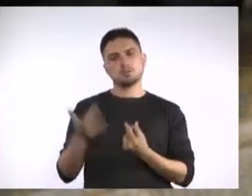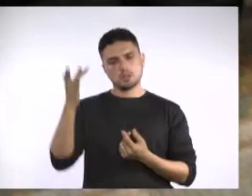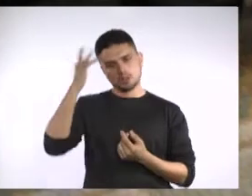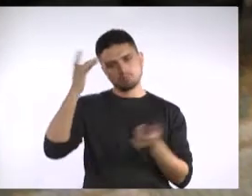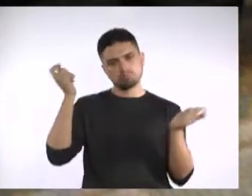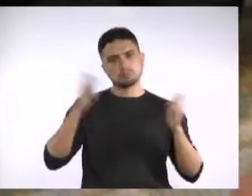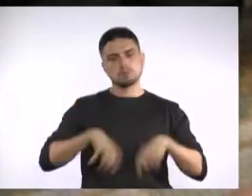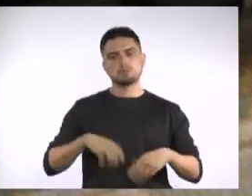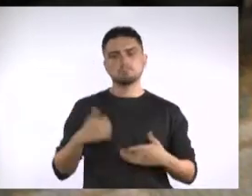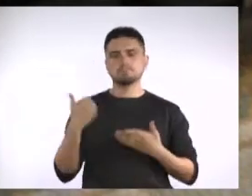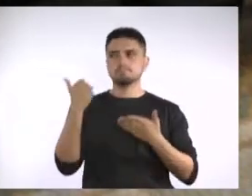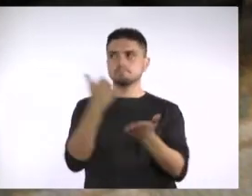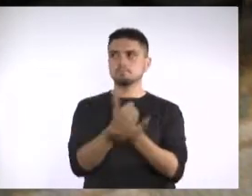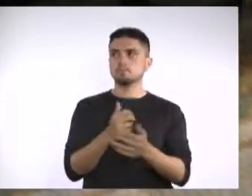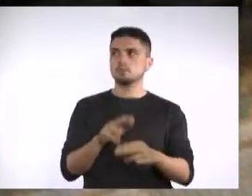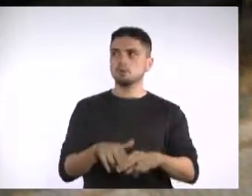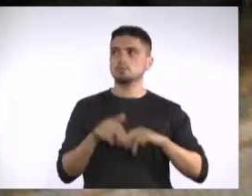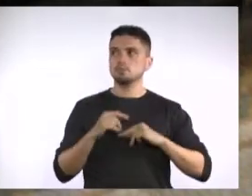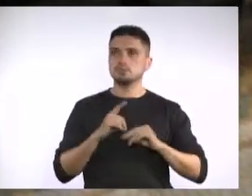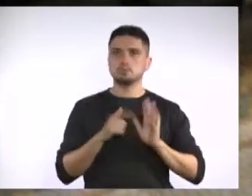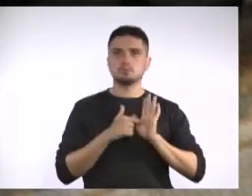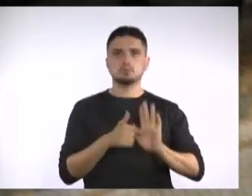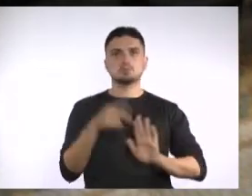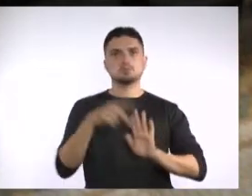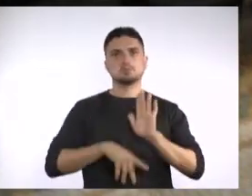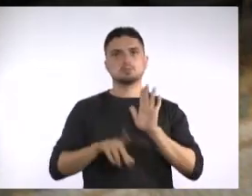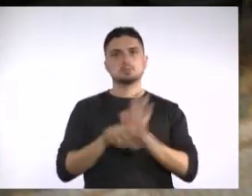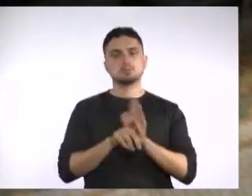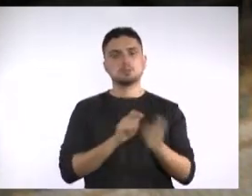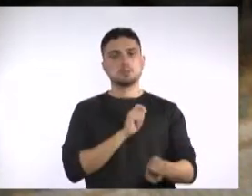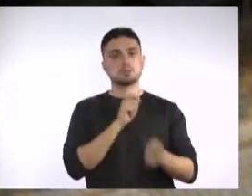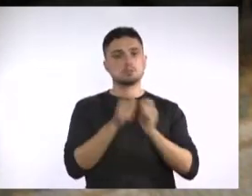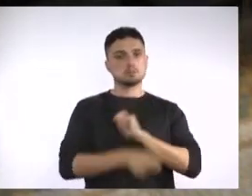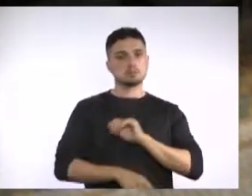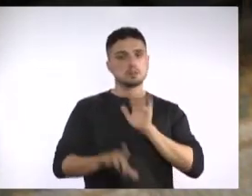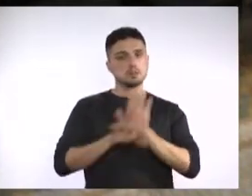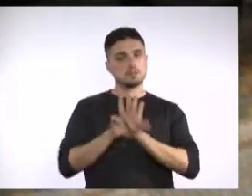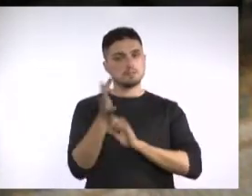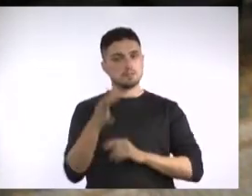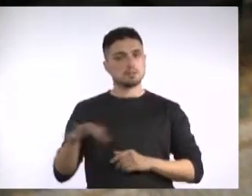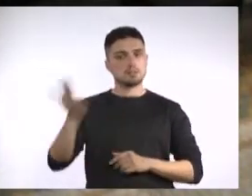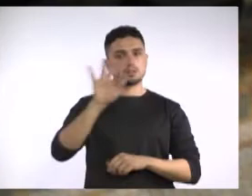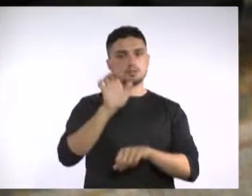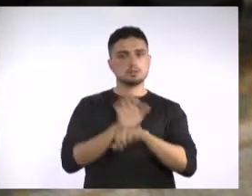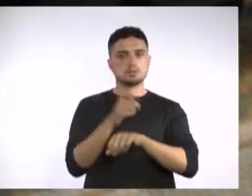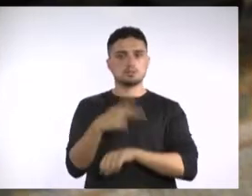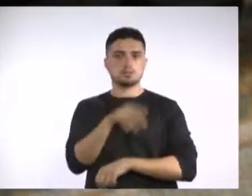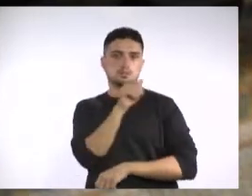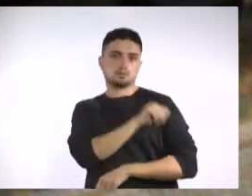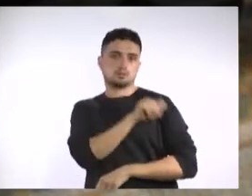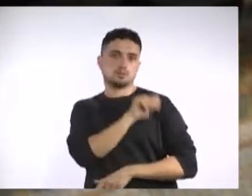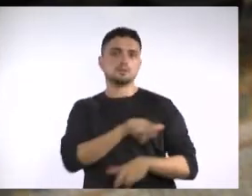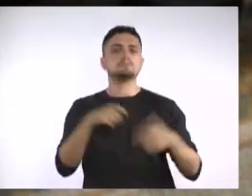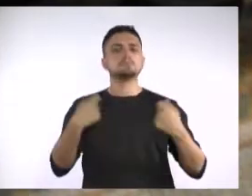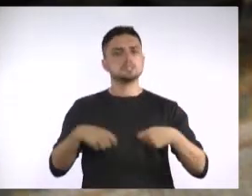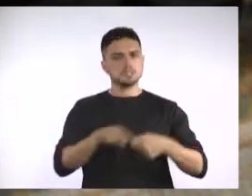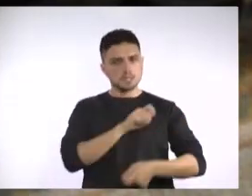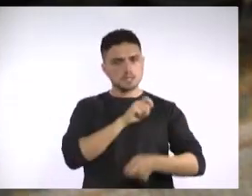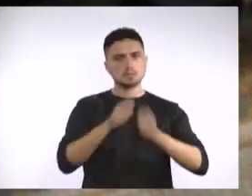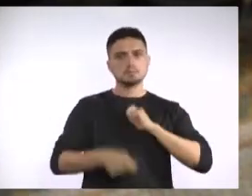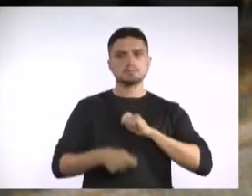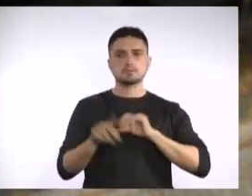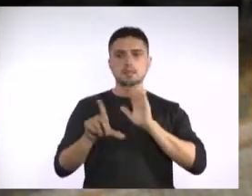esse projeto, que é uma adequação, uma lei federal que o Estado do Rio de Janeiro precisa se adaptar. Então, uma lei federal